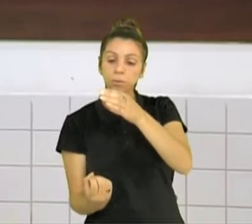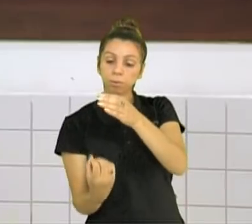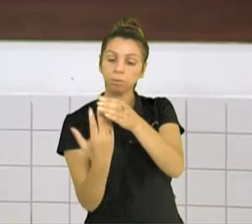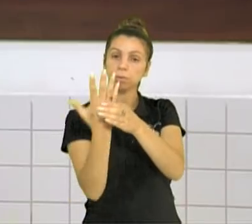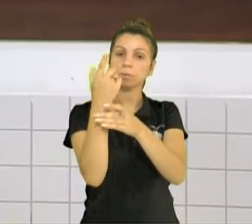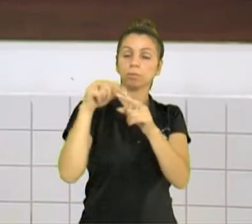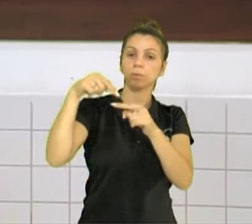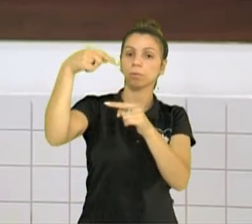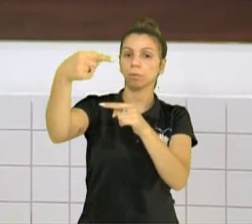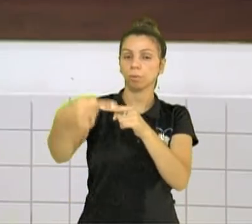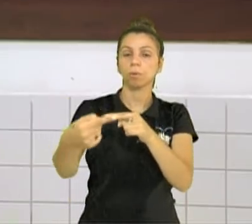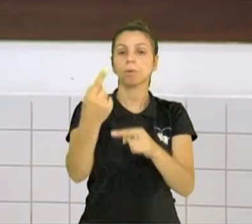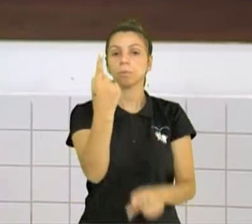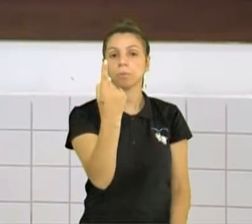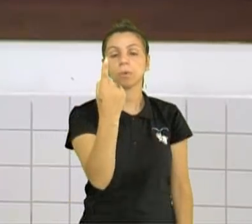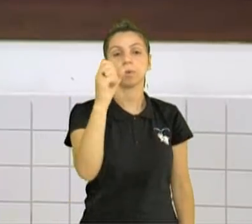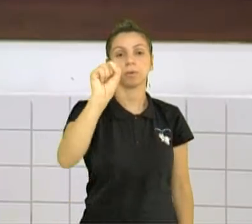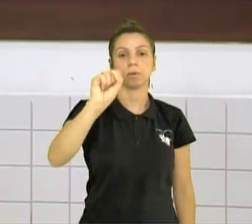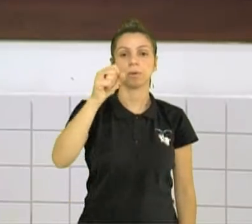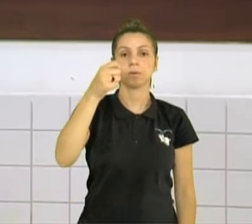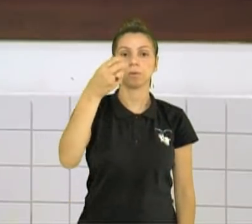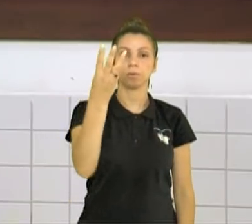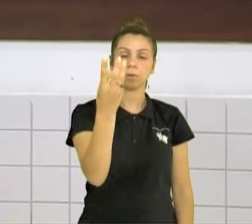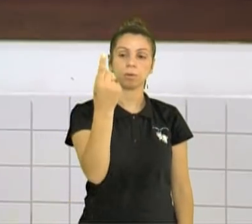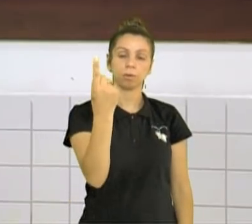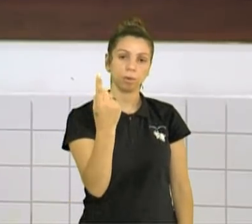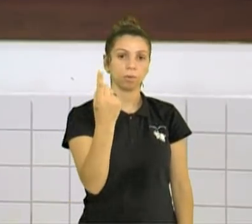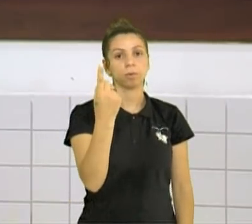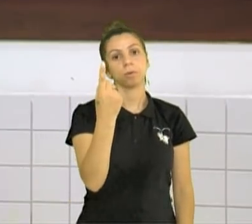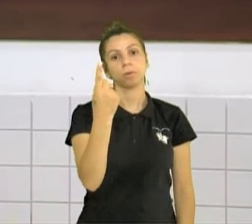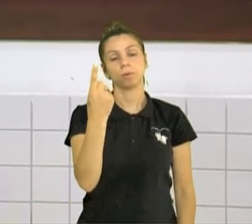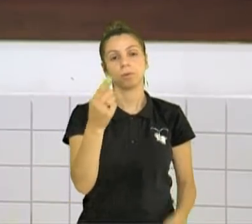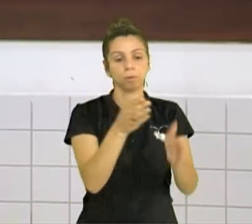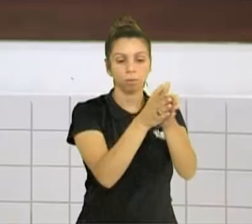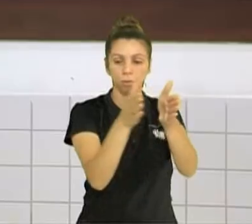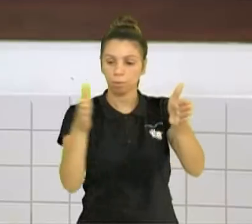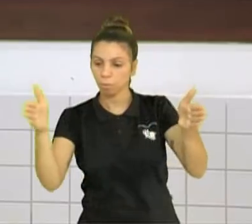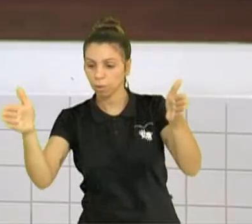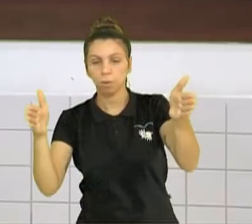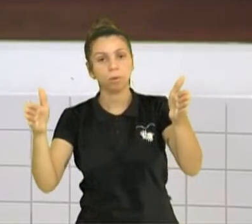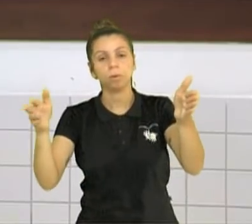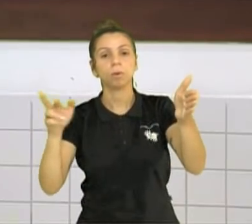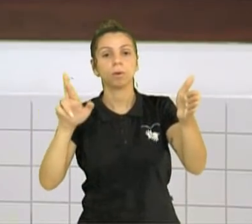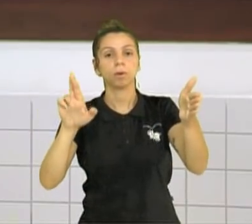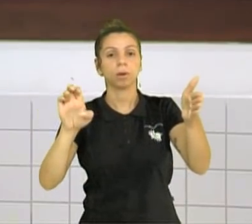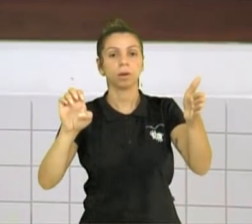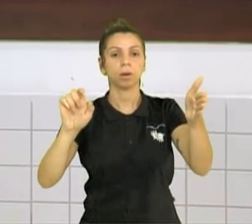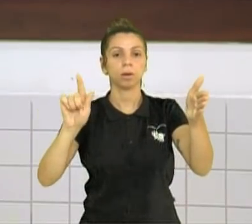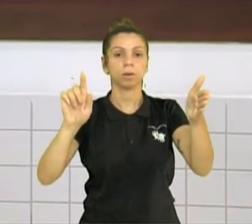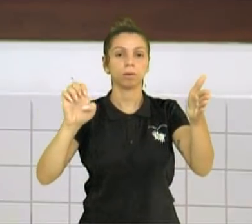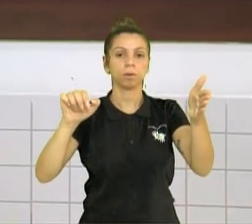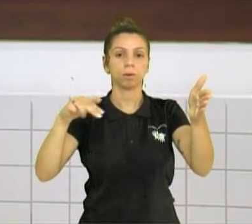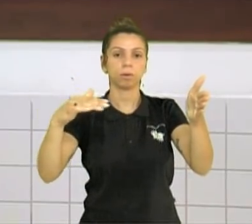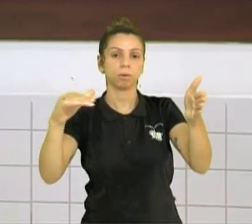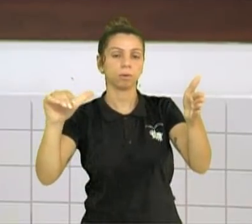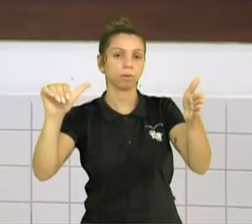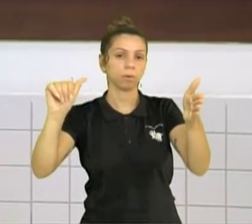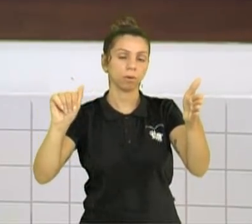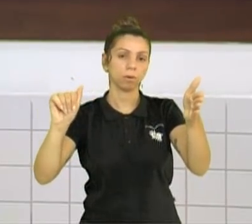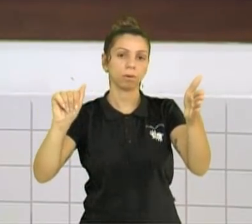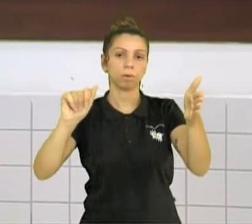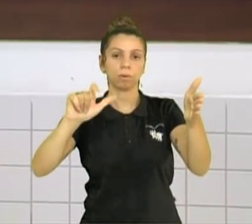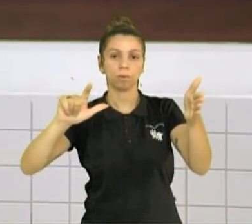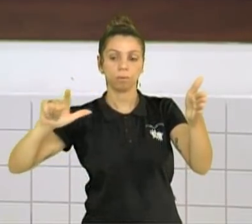seu governo, em 1831, lá no chamado período regencial, que é nesse período que surge,